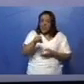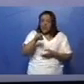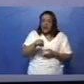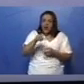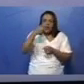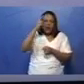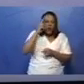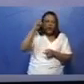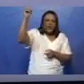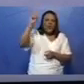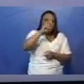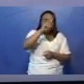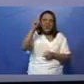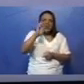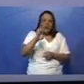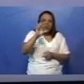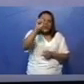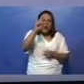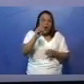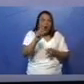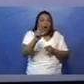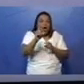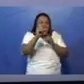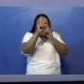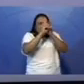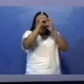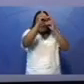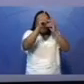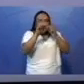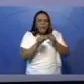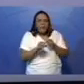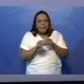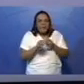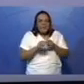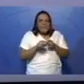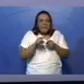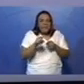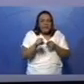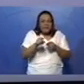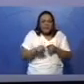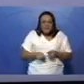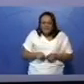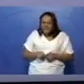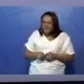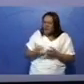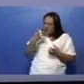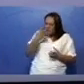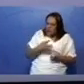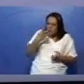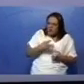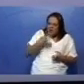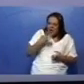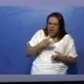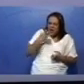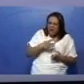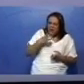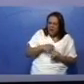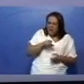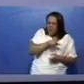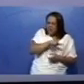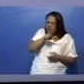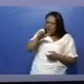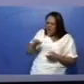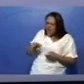que Prometeu tinha feito, com pena dos homens, e resolveu fazer uma dupla vingança. Se vingar tanto dos